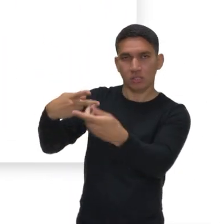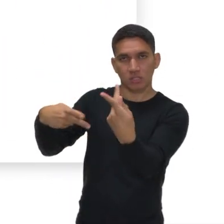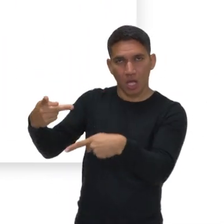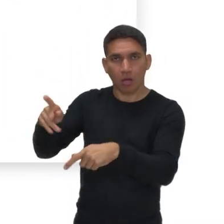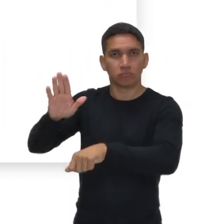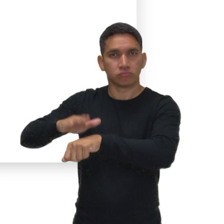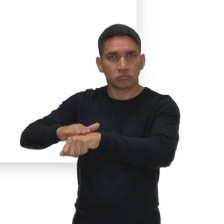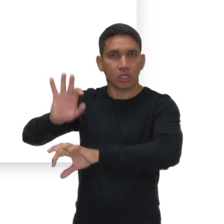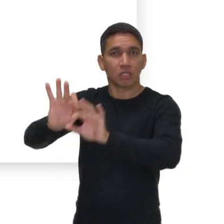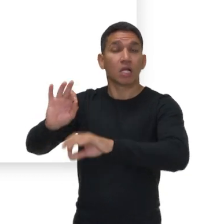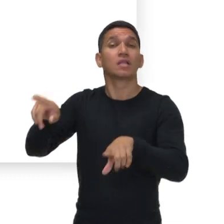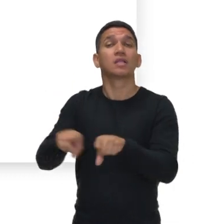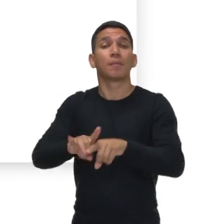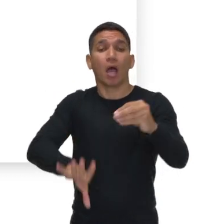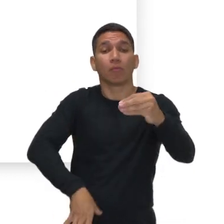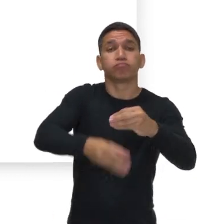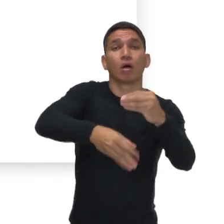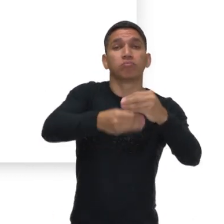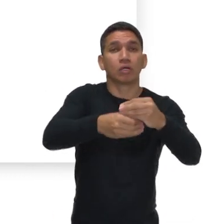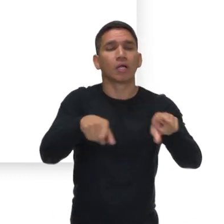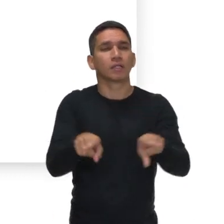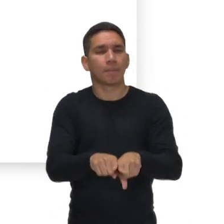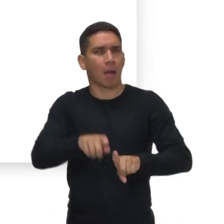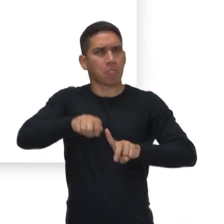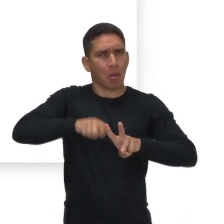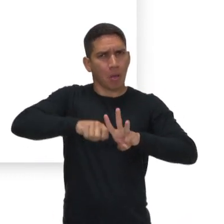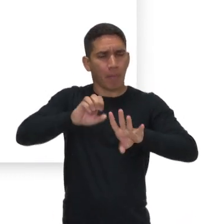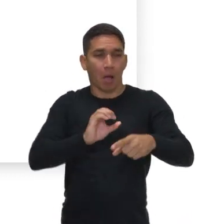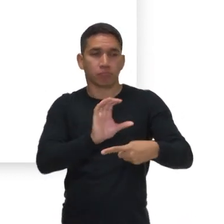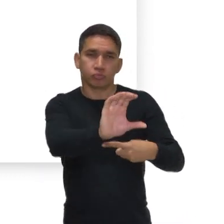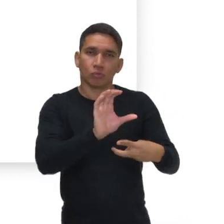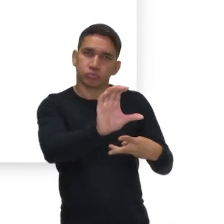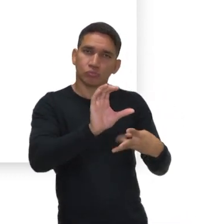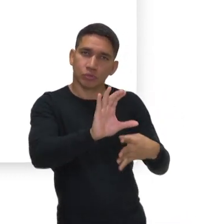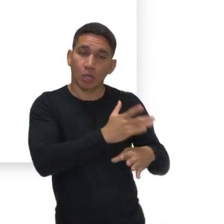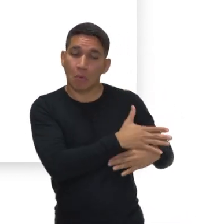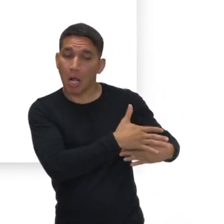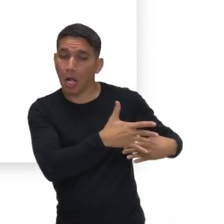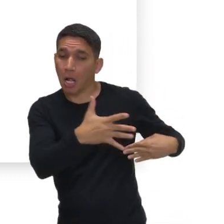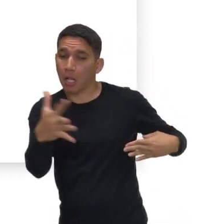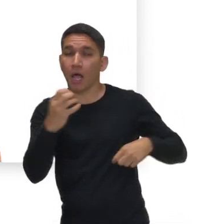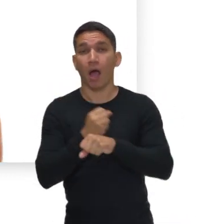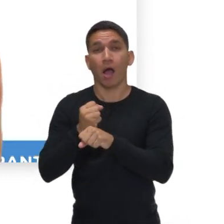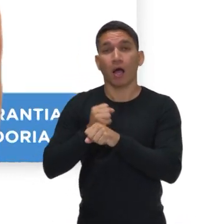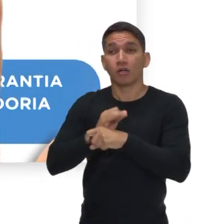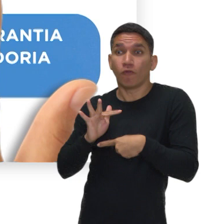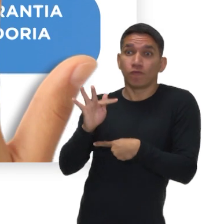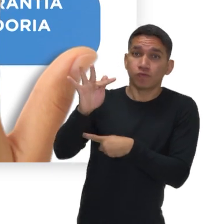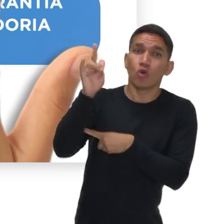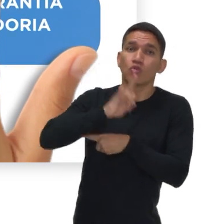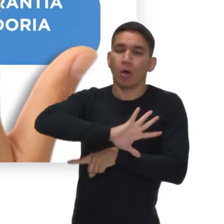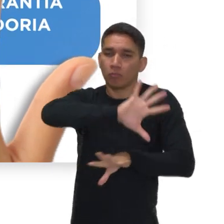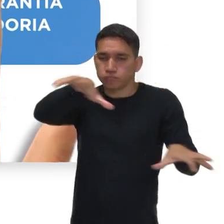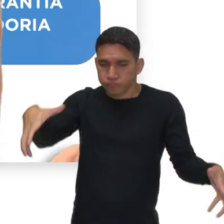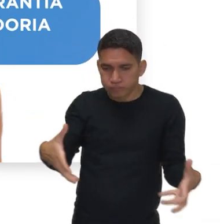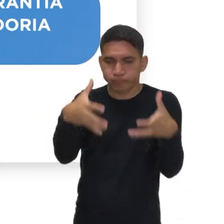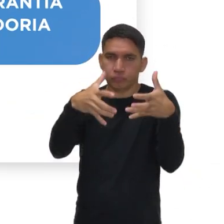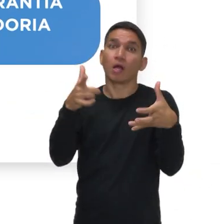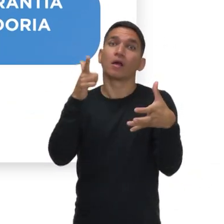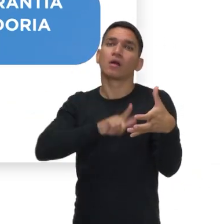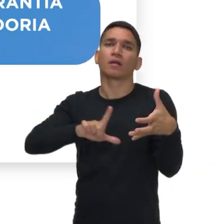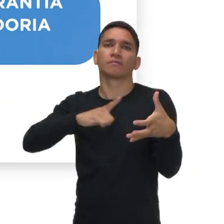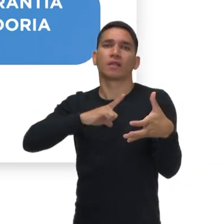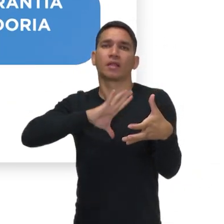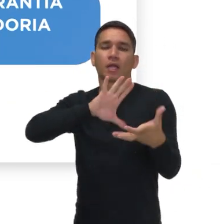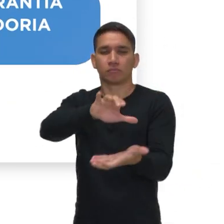a rentabilidade da aplicação, e investe mensalmente um valor durante anos. No futuro, terá juntado